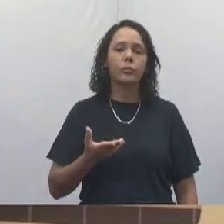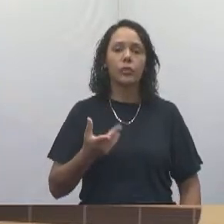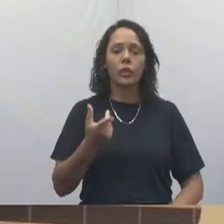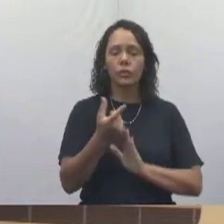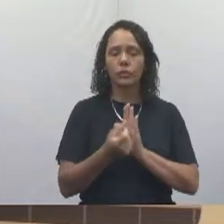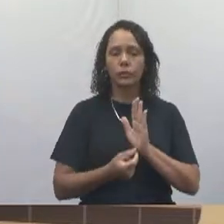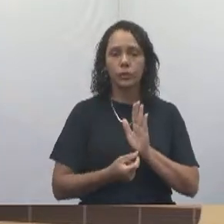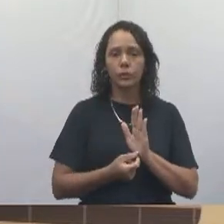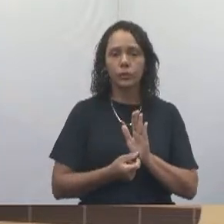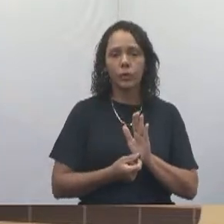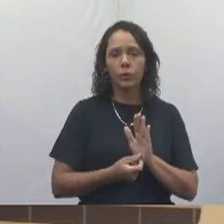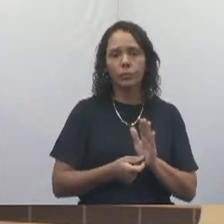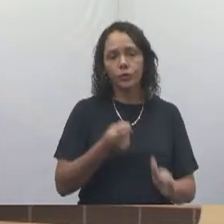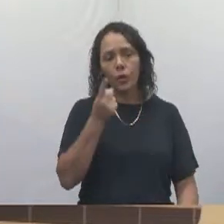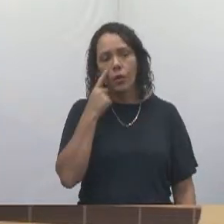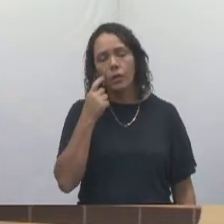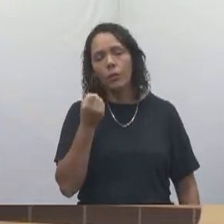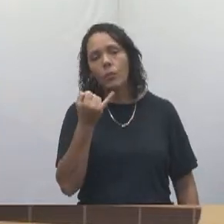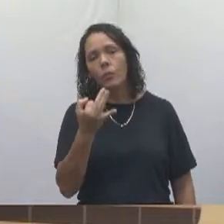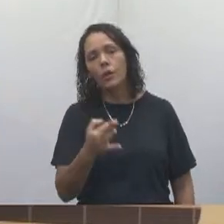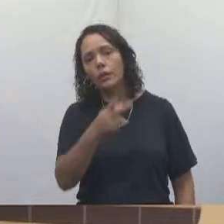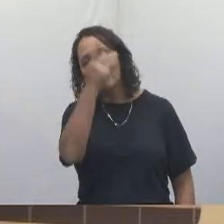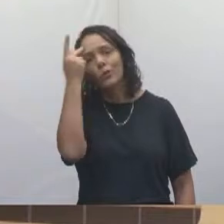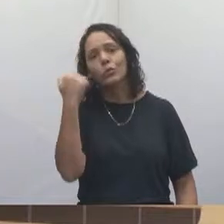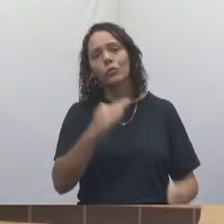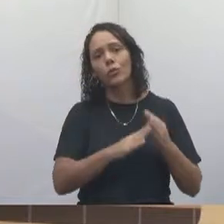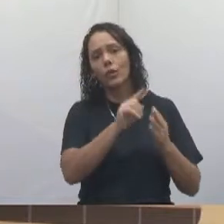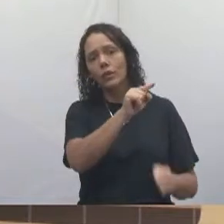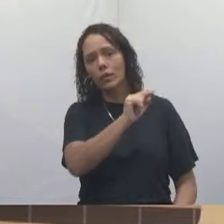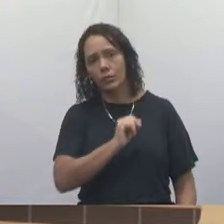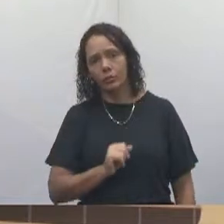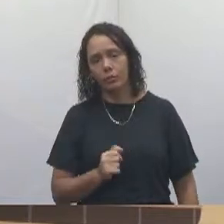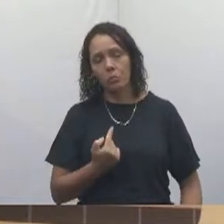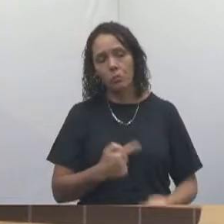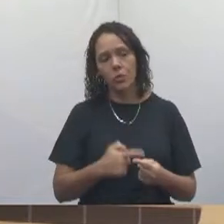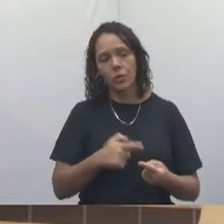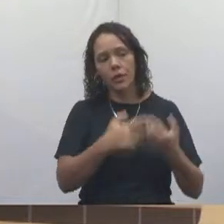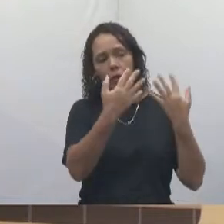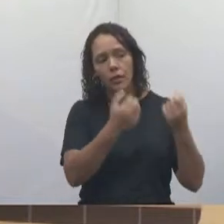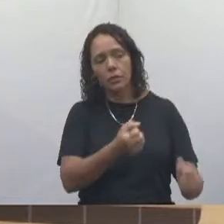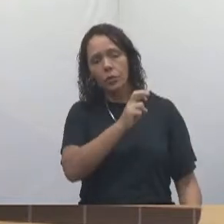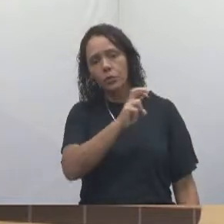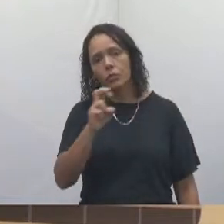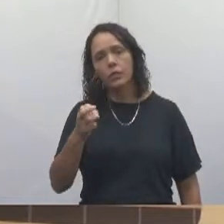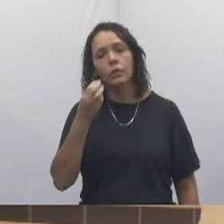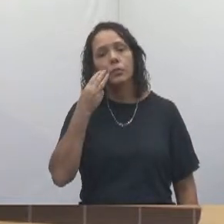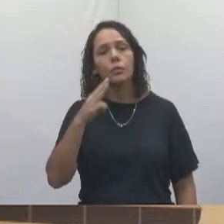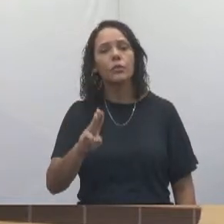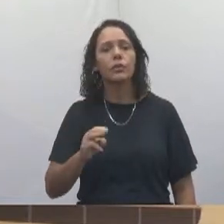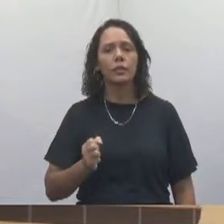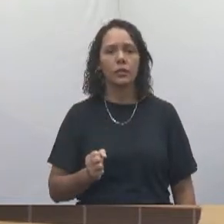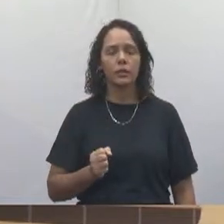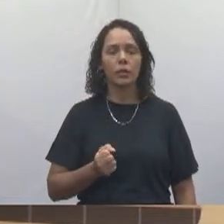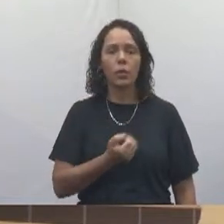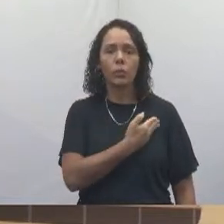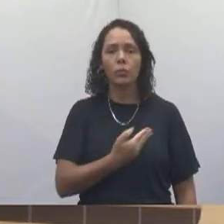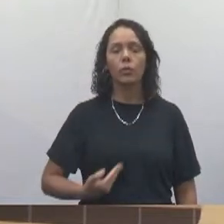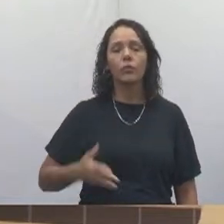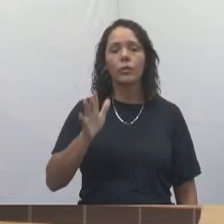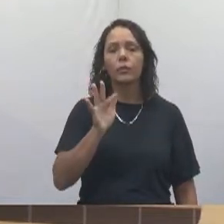quantos moradores tem em Cabo Frio. Por que Cabo Frio recebeu 55 milhões do governo